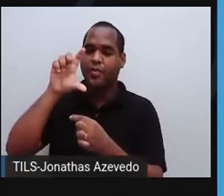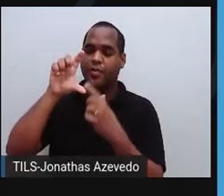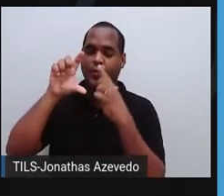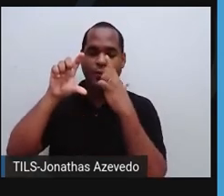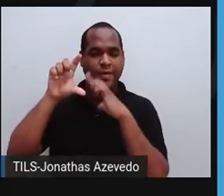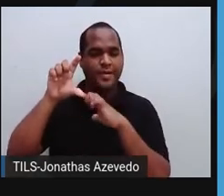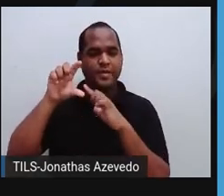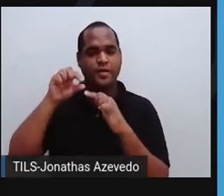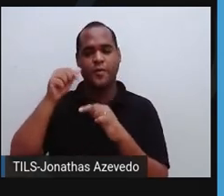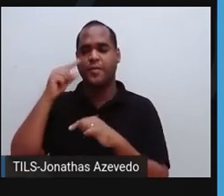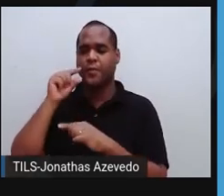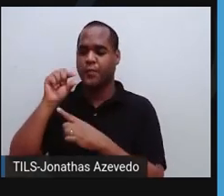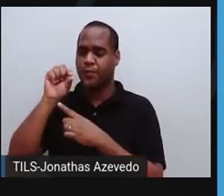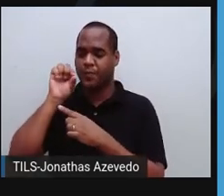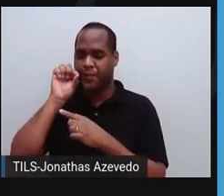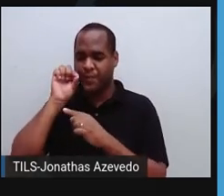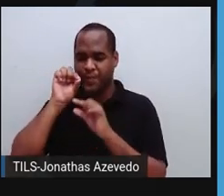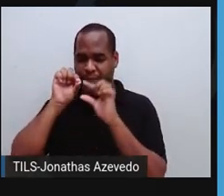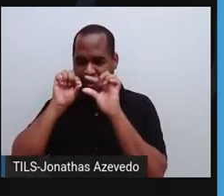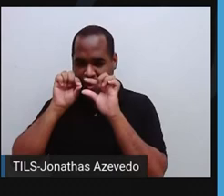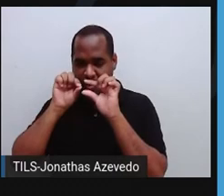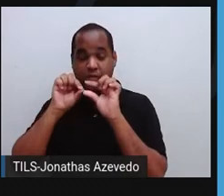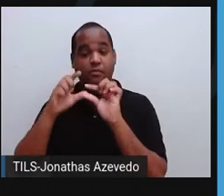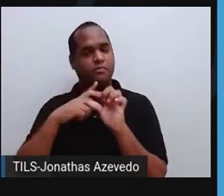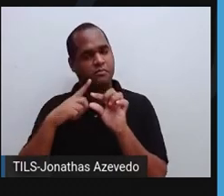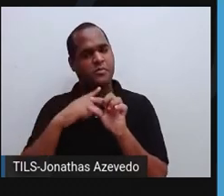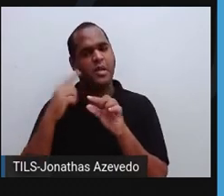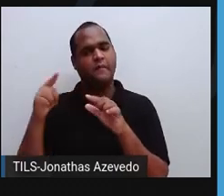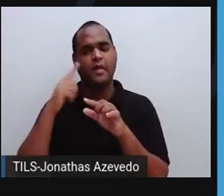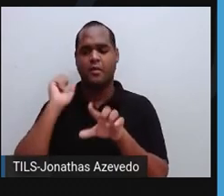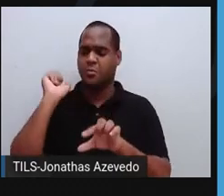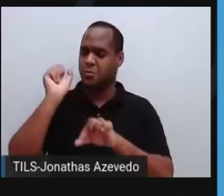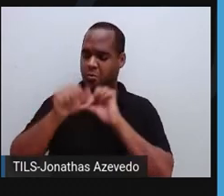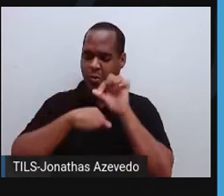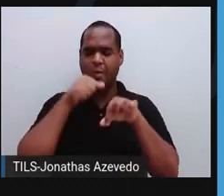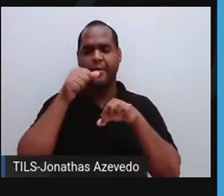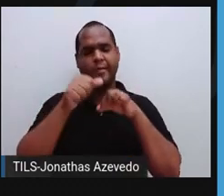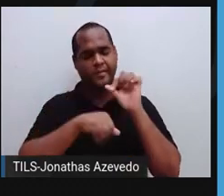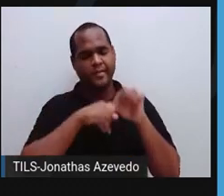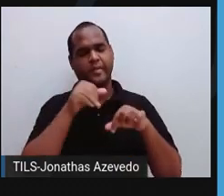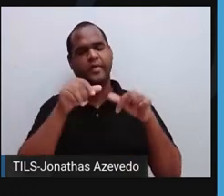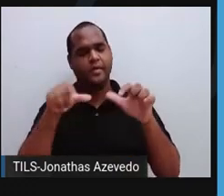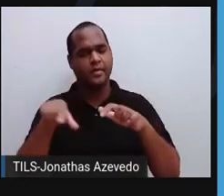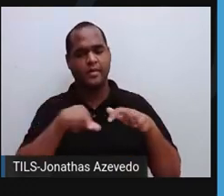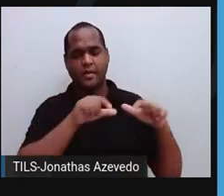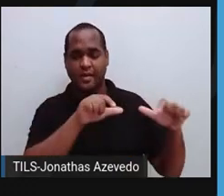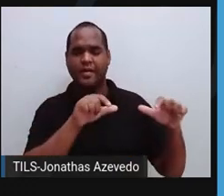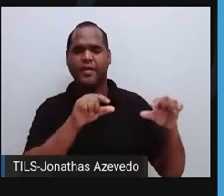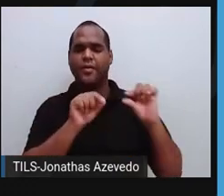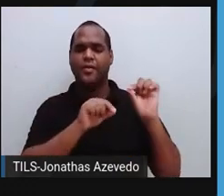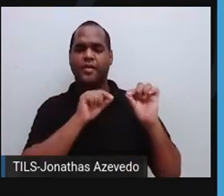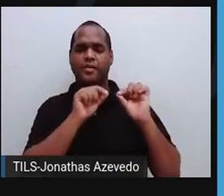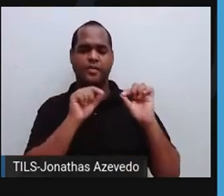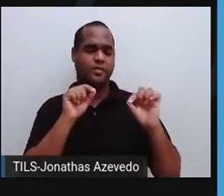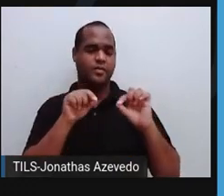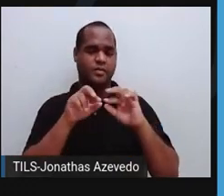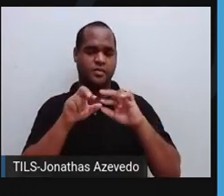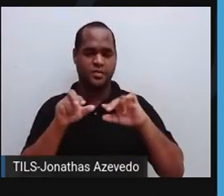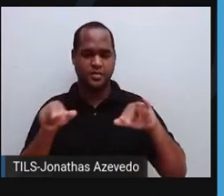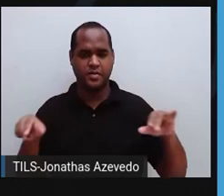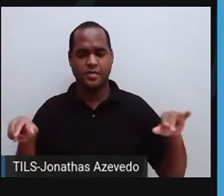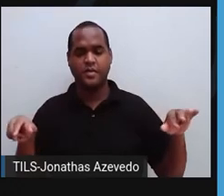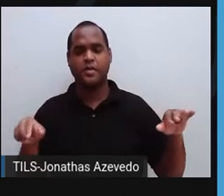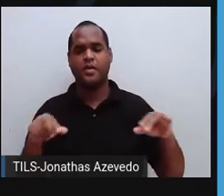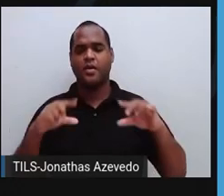aves de bicos pequenos. E aí, há uma mudança no ambiente. E essa mudança, ela faz com que entre em uma redução muito